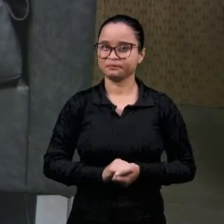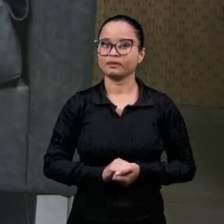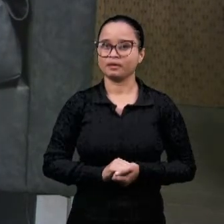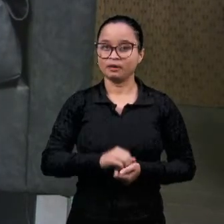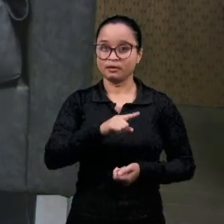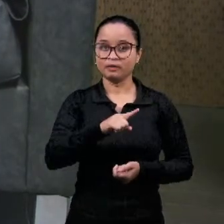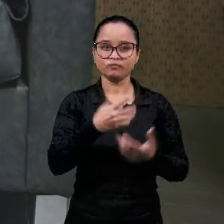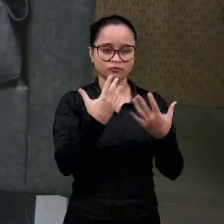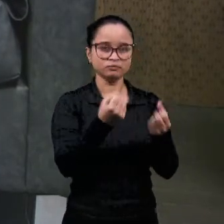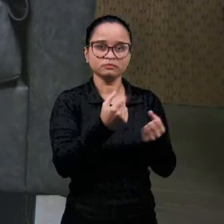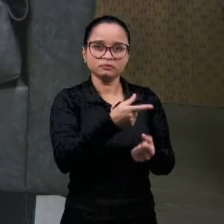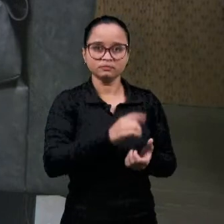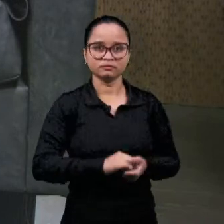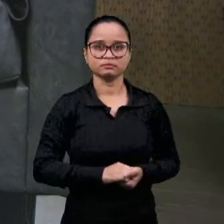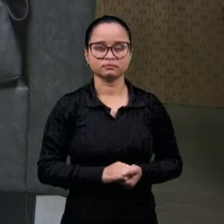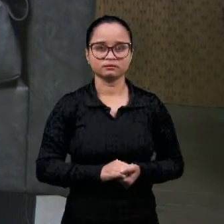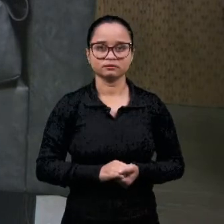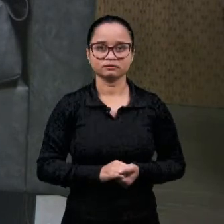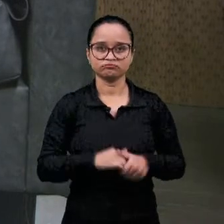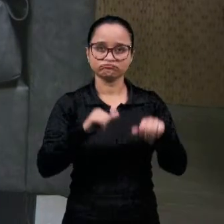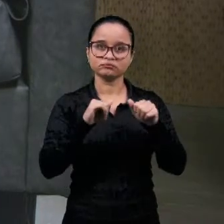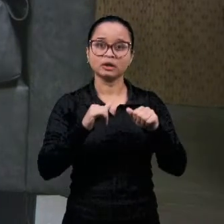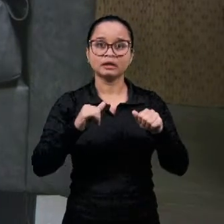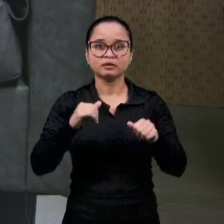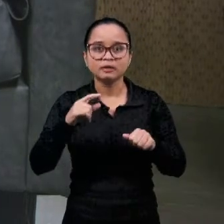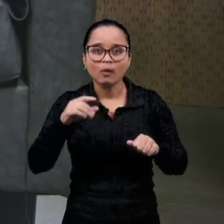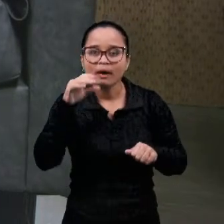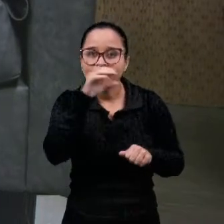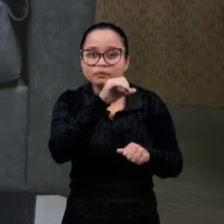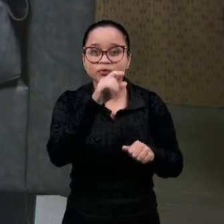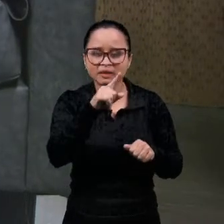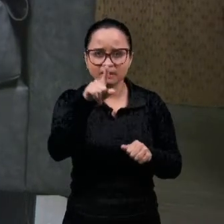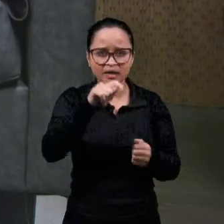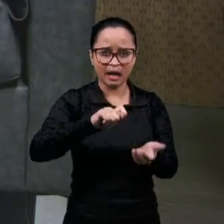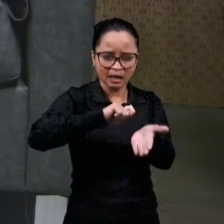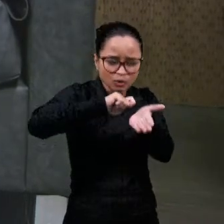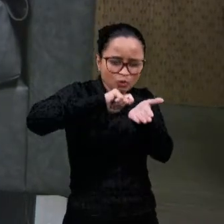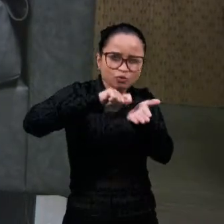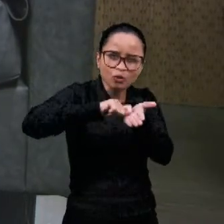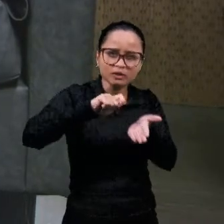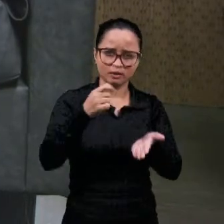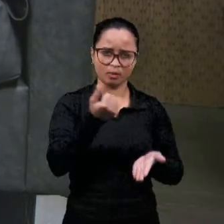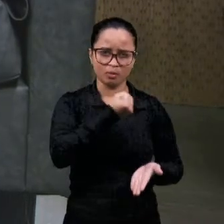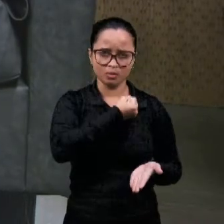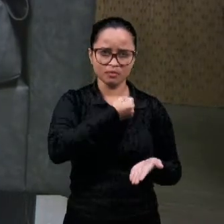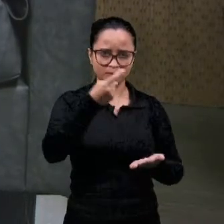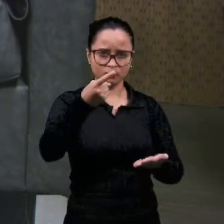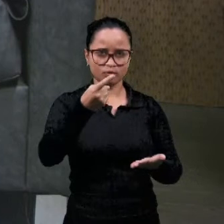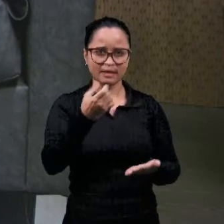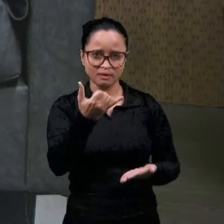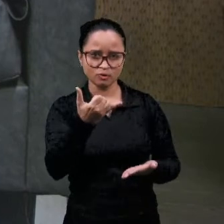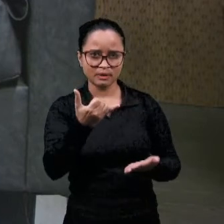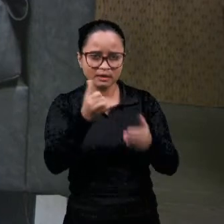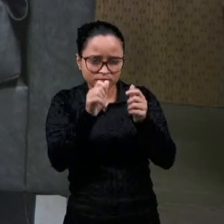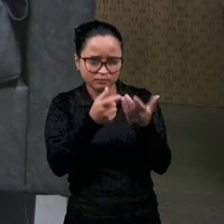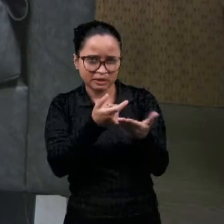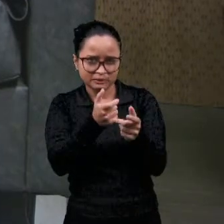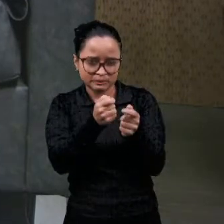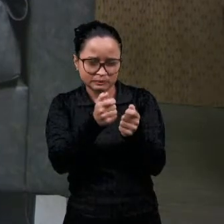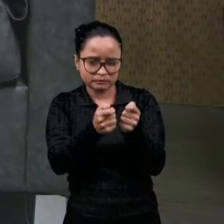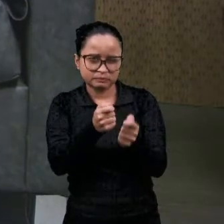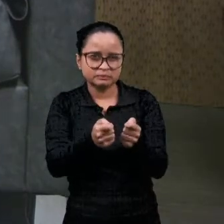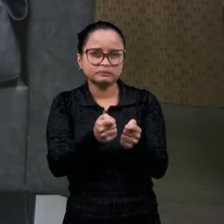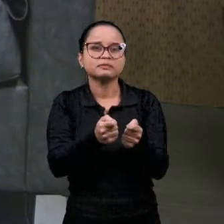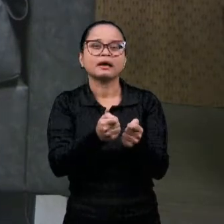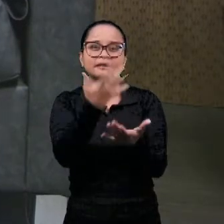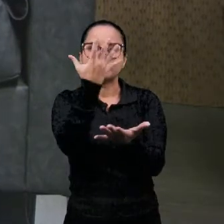atendido, tá certo? Então, guarde esse número, anote na agenda do seu celular. Quando você precisar, você pode lançar a